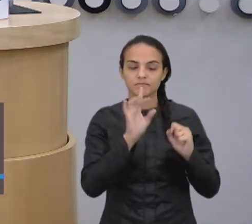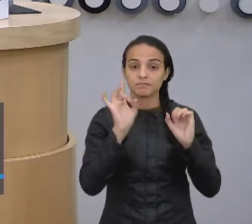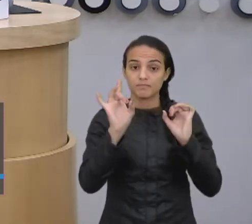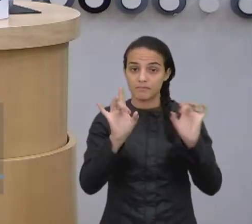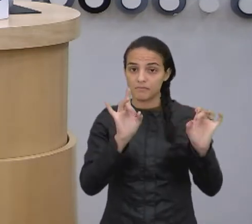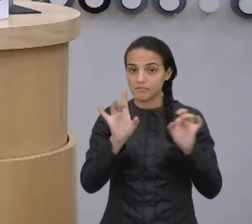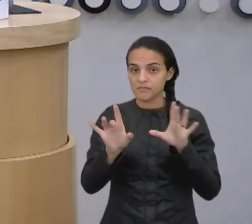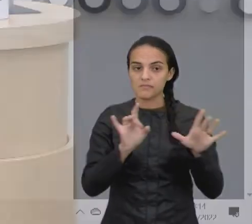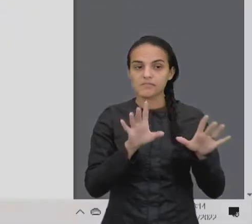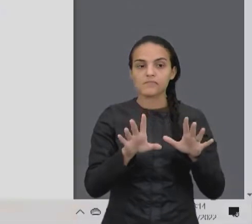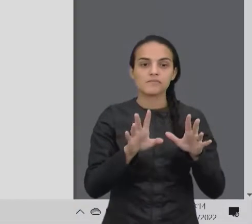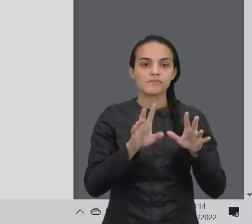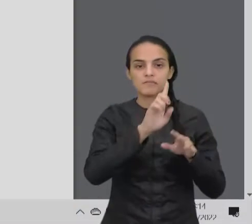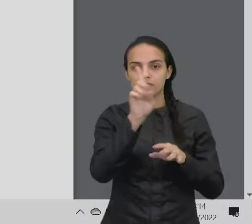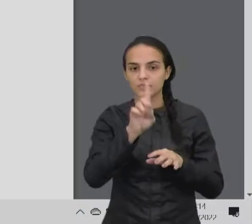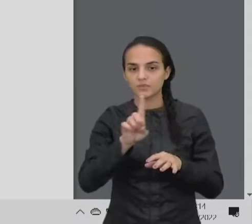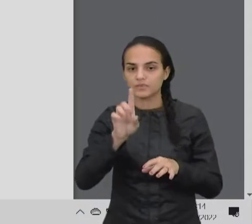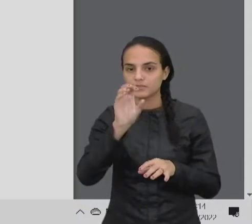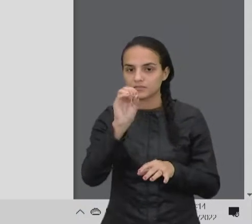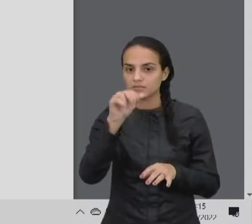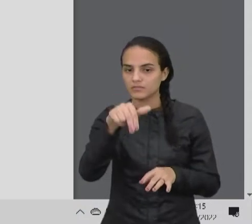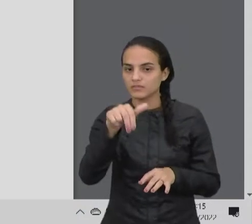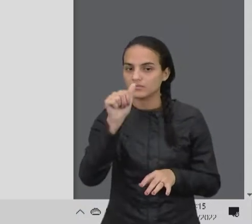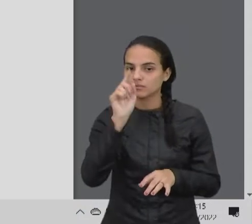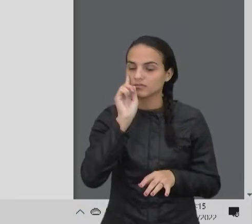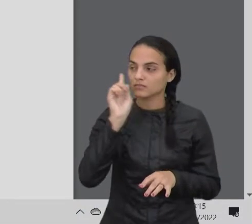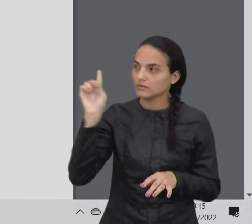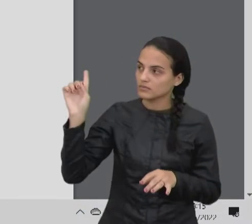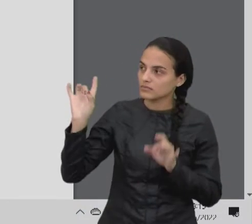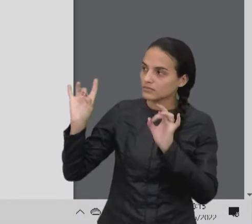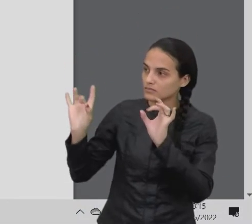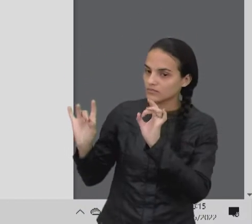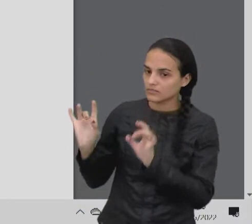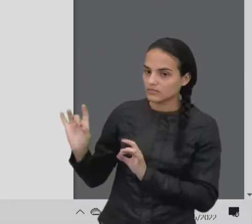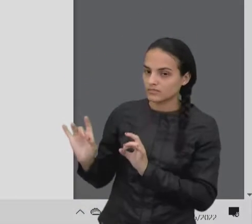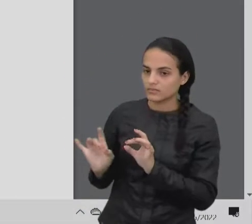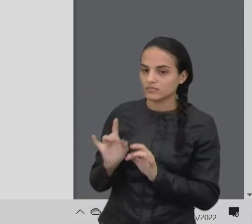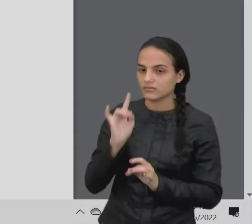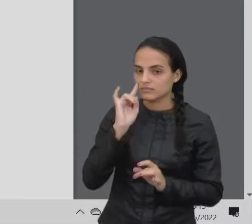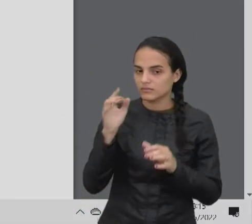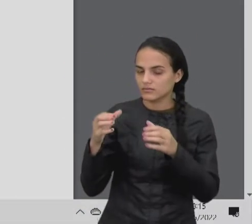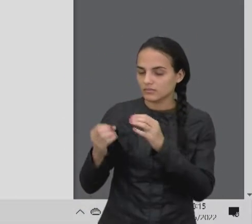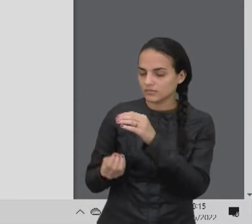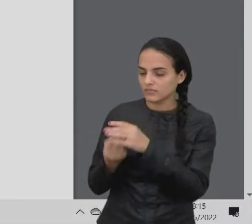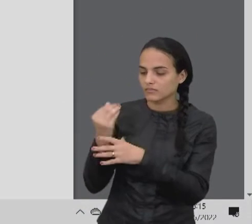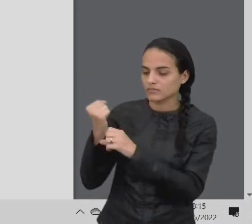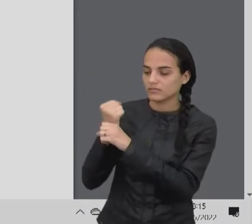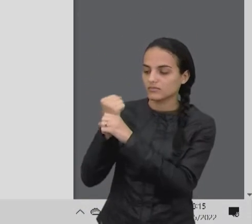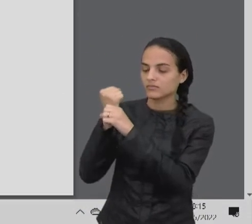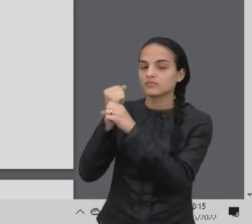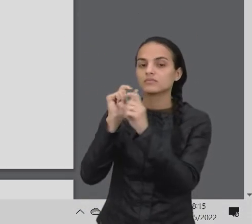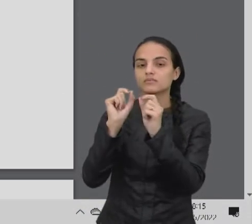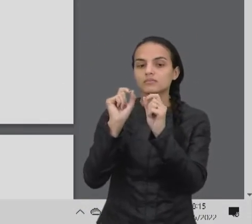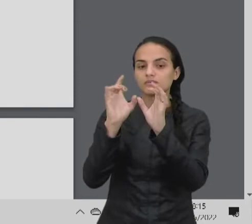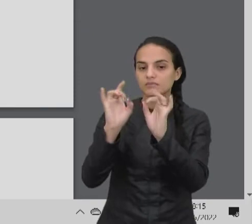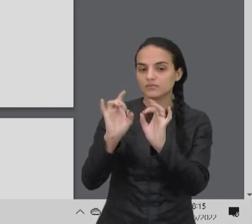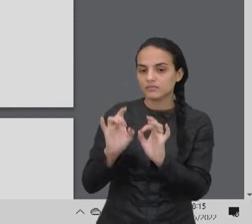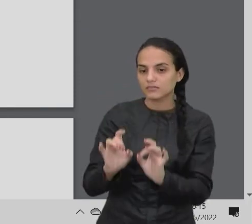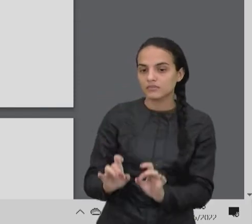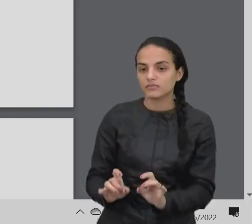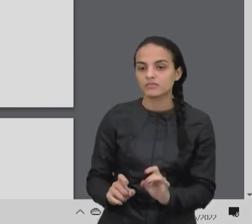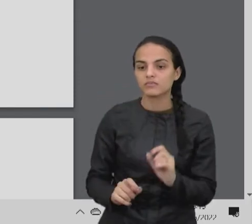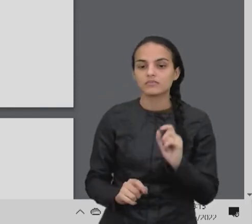uma desse tipo de zona de construção, elas vão ser especificadas aqui